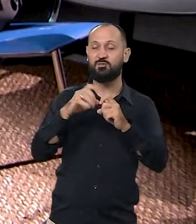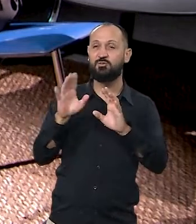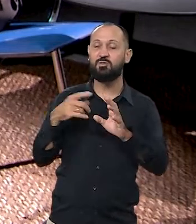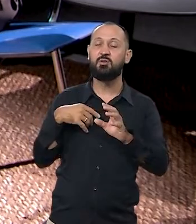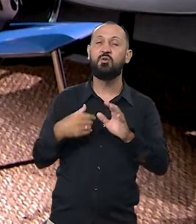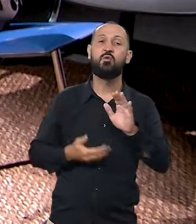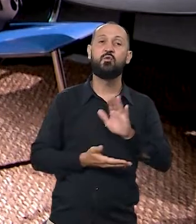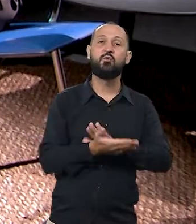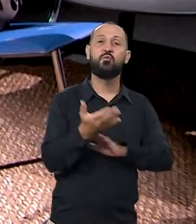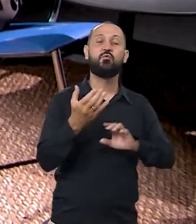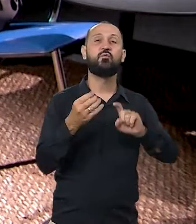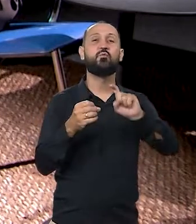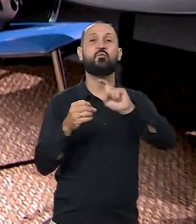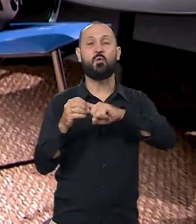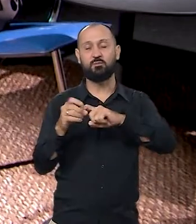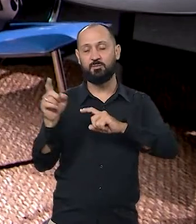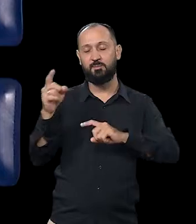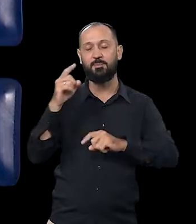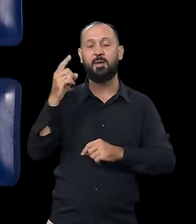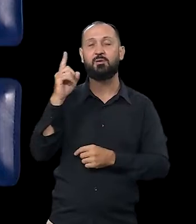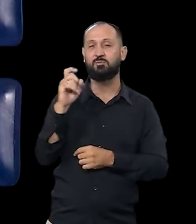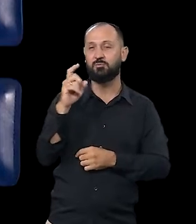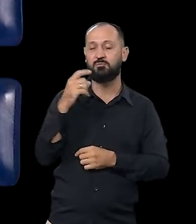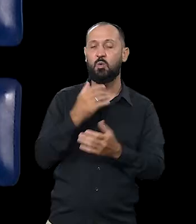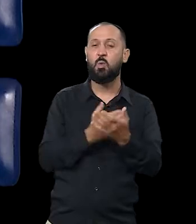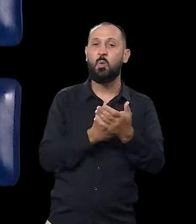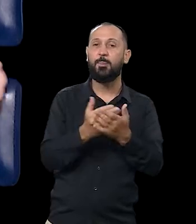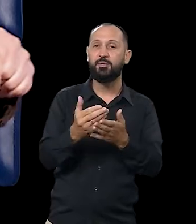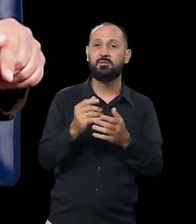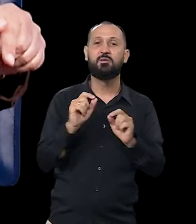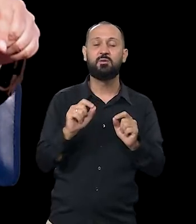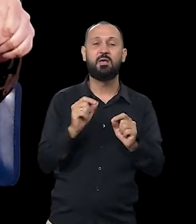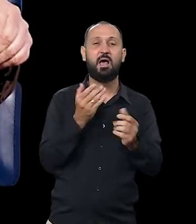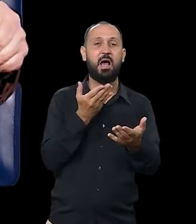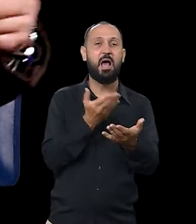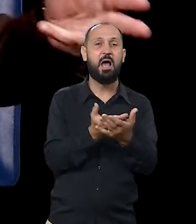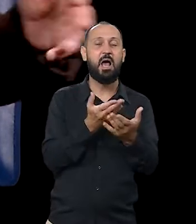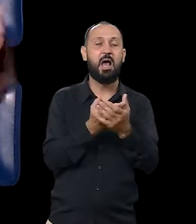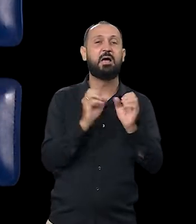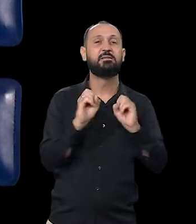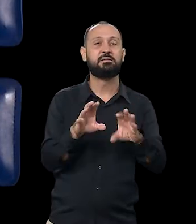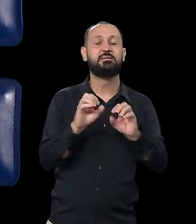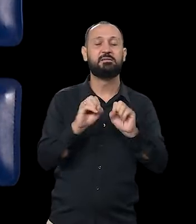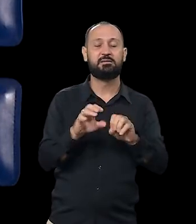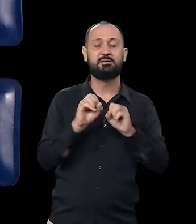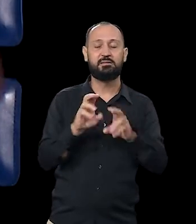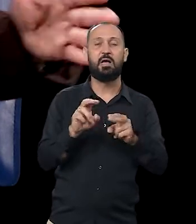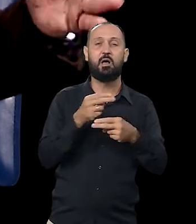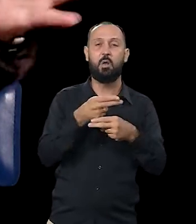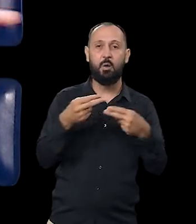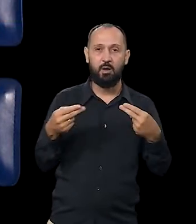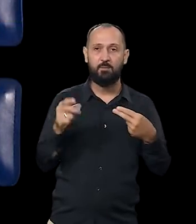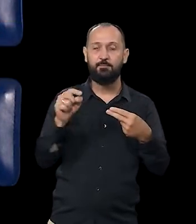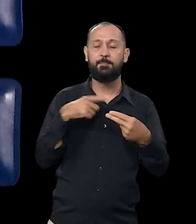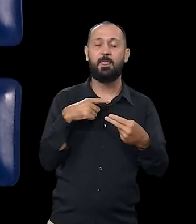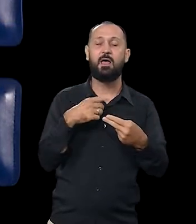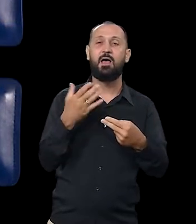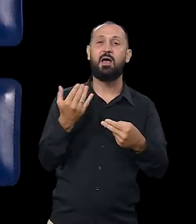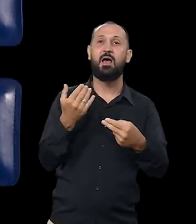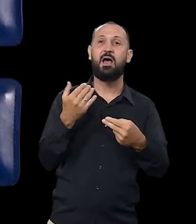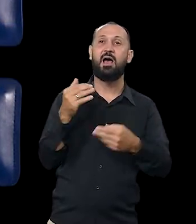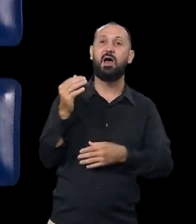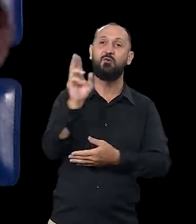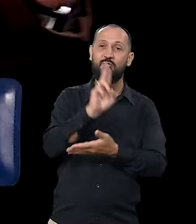né, para Dourados, e aí eu iniciei, nesse período, as aulas na Unigran, como professor, a universidade